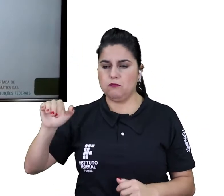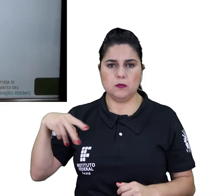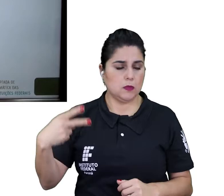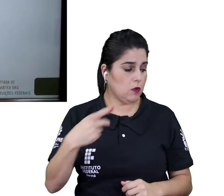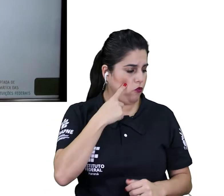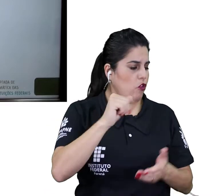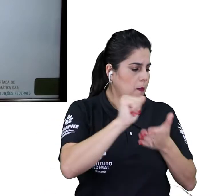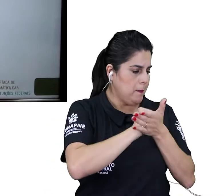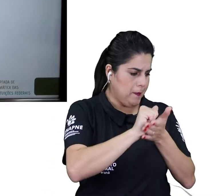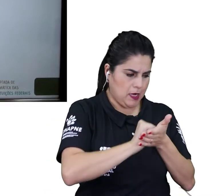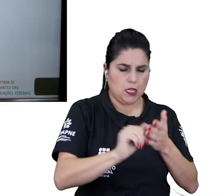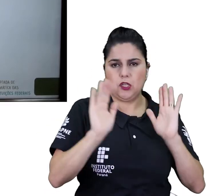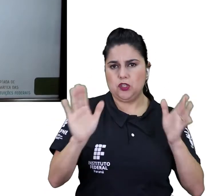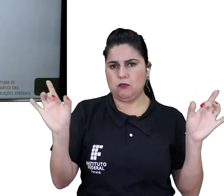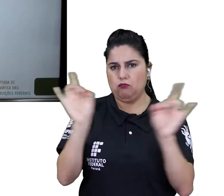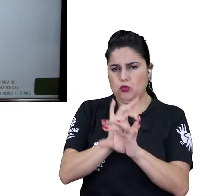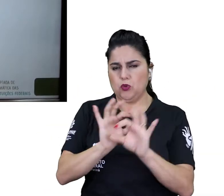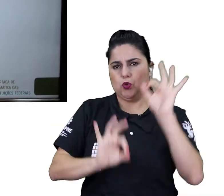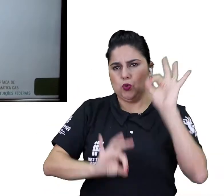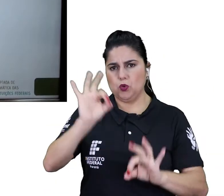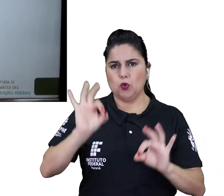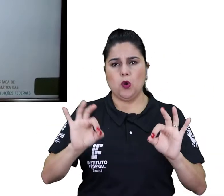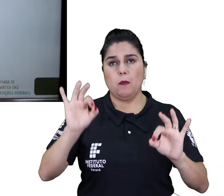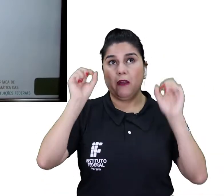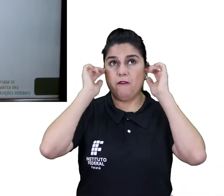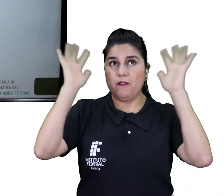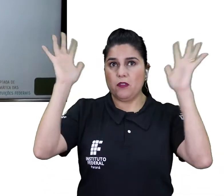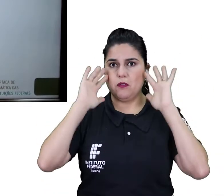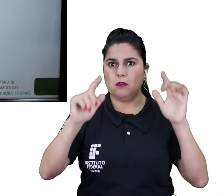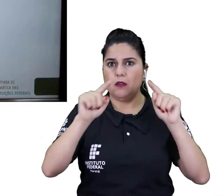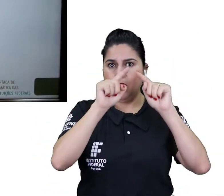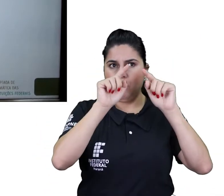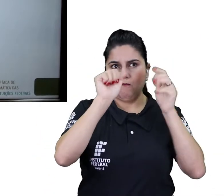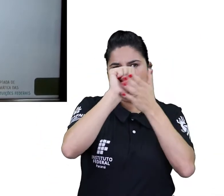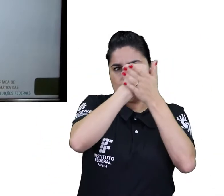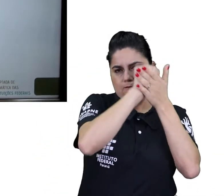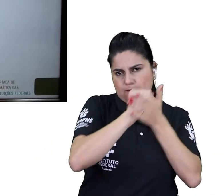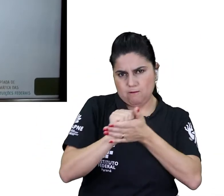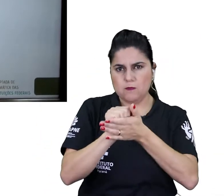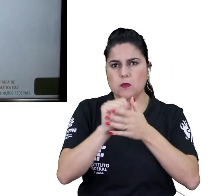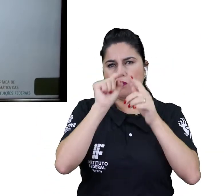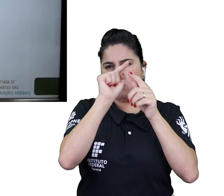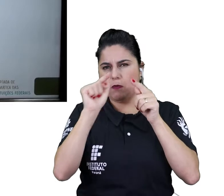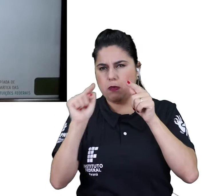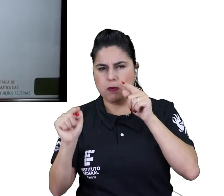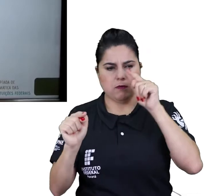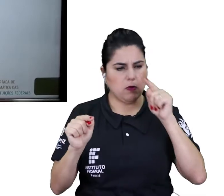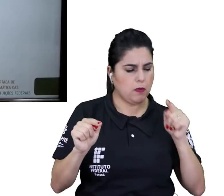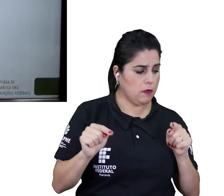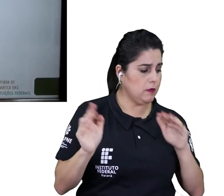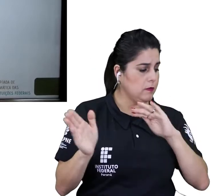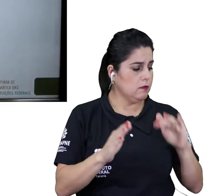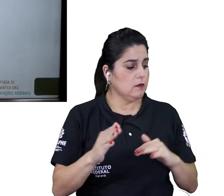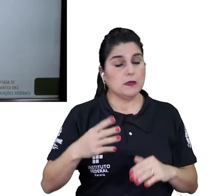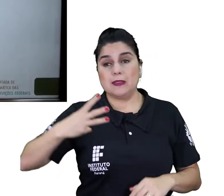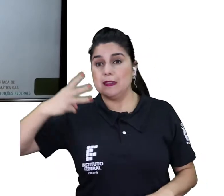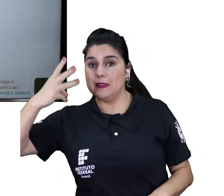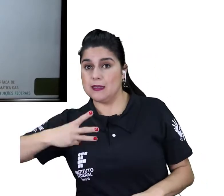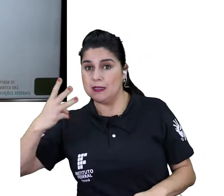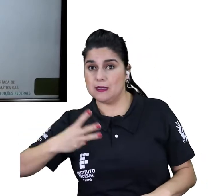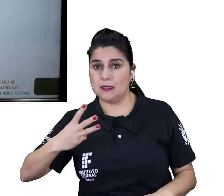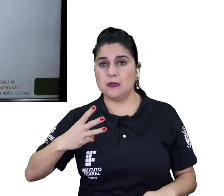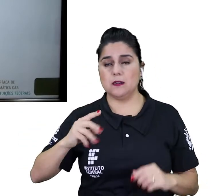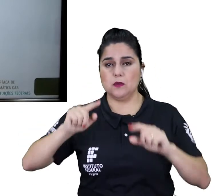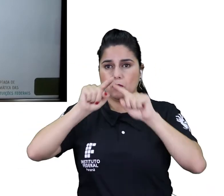apagar aqui, que a gente já organizou essa situação. Então, o lado do terceiro quadrado é